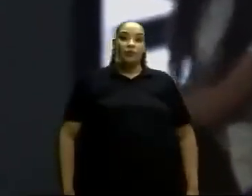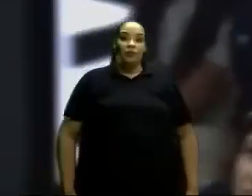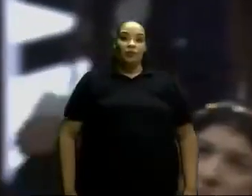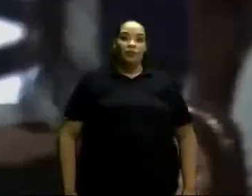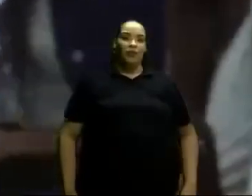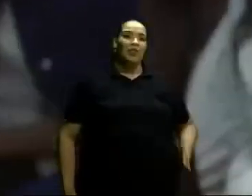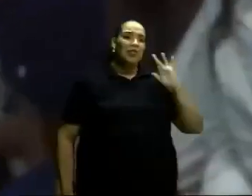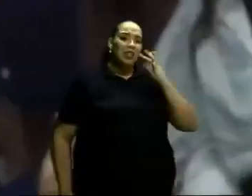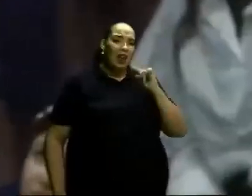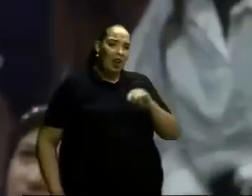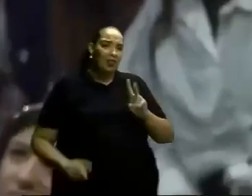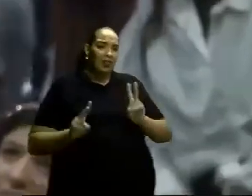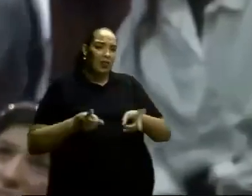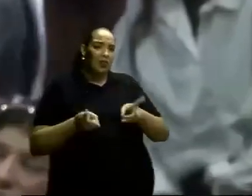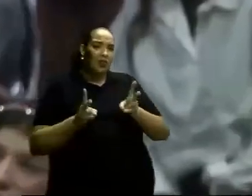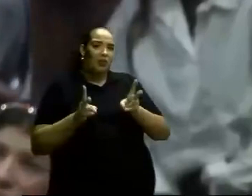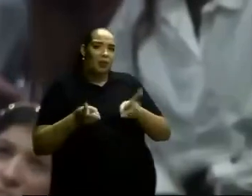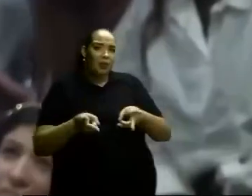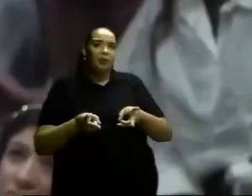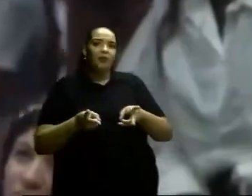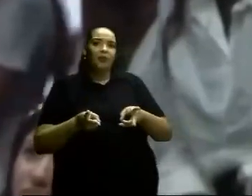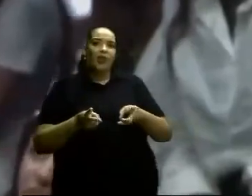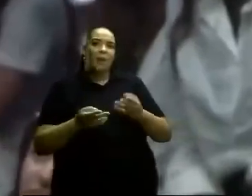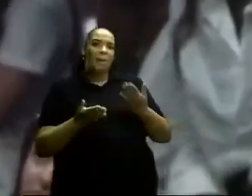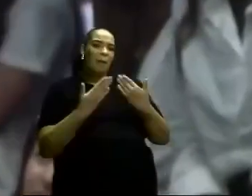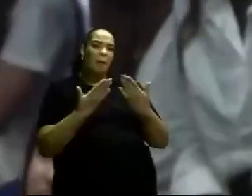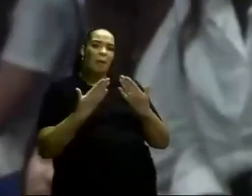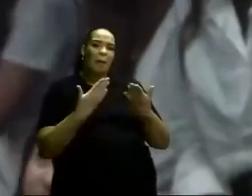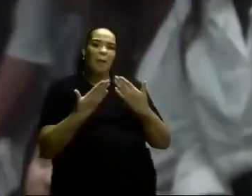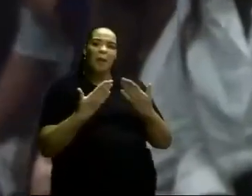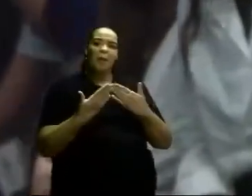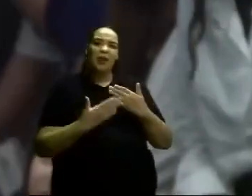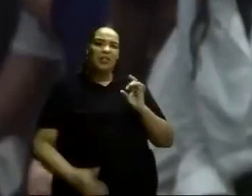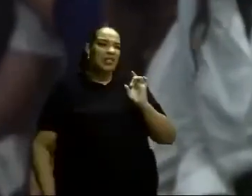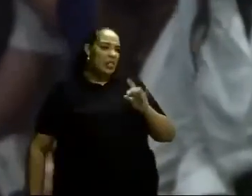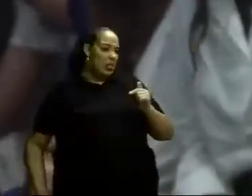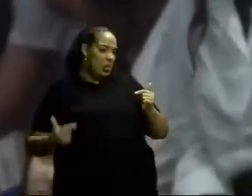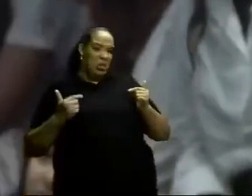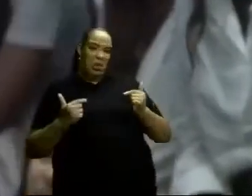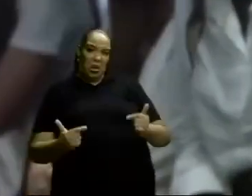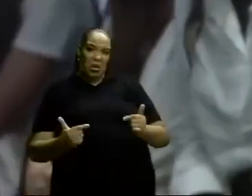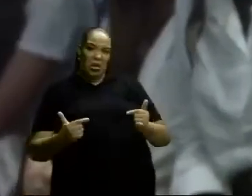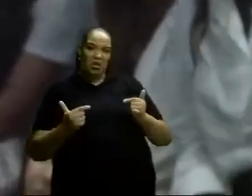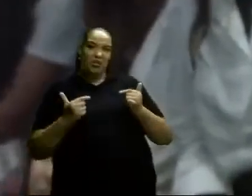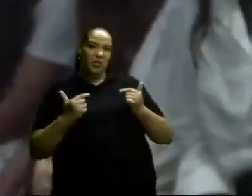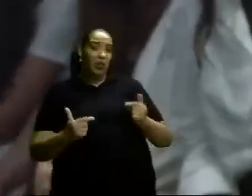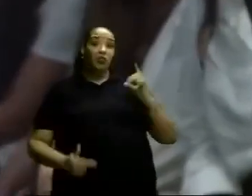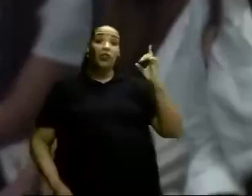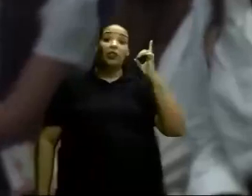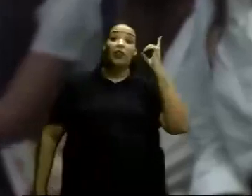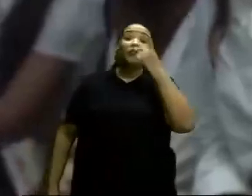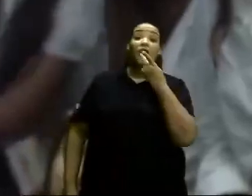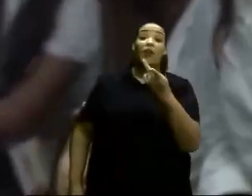Será que você vai continuar nessa conversa fiada de que é sorte? Sorte é o que Davi falou quando ele